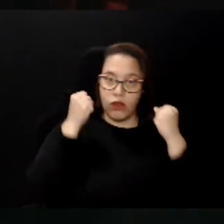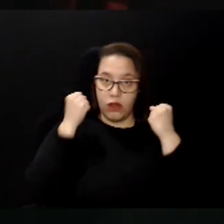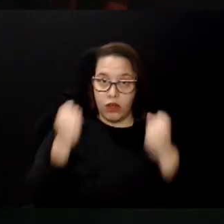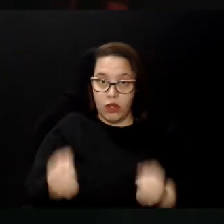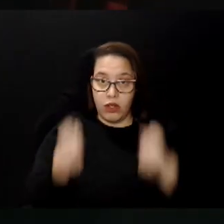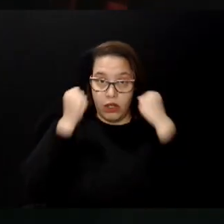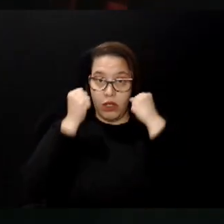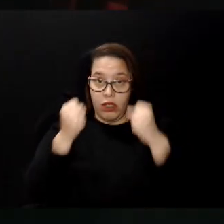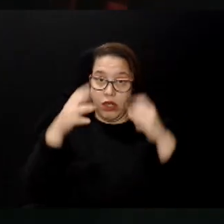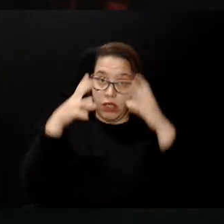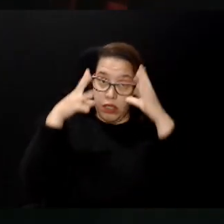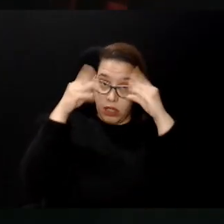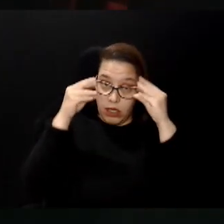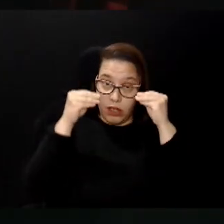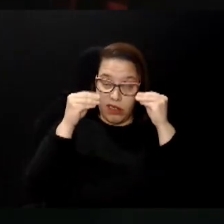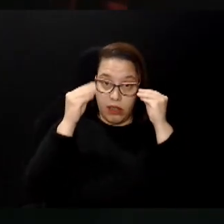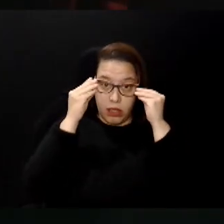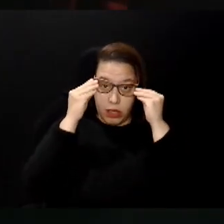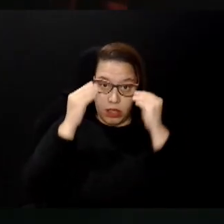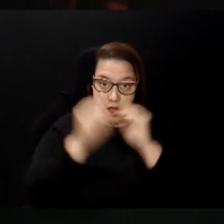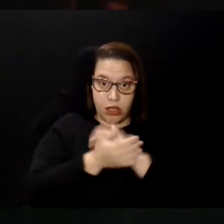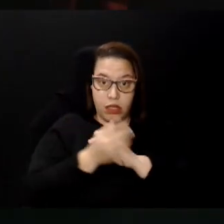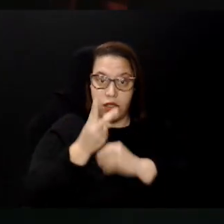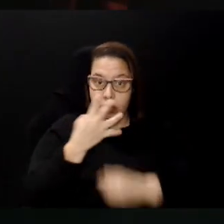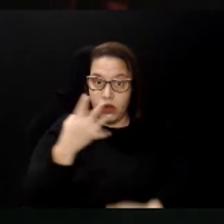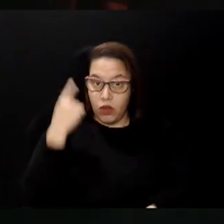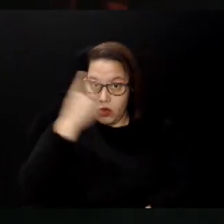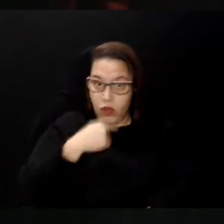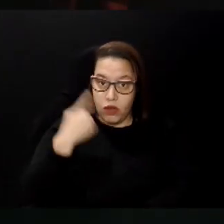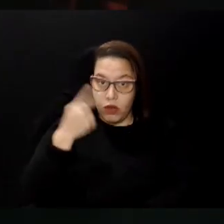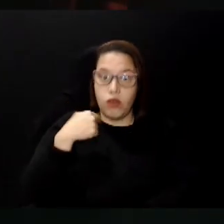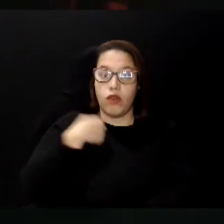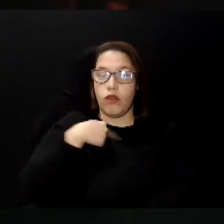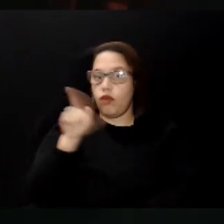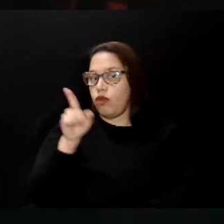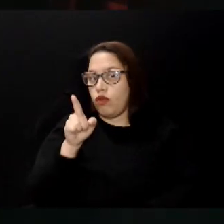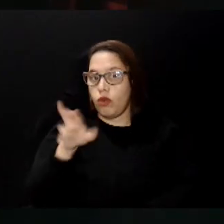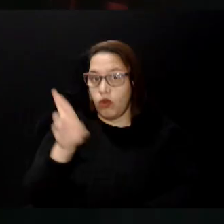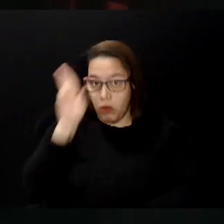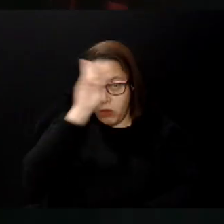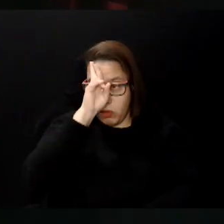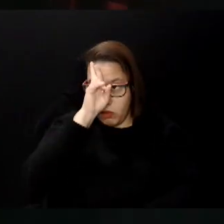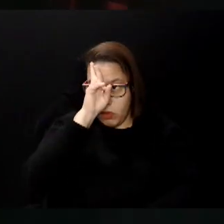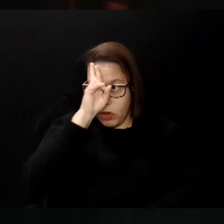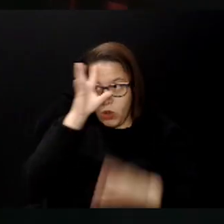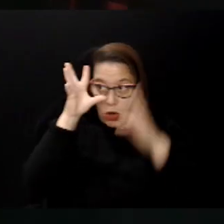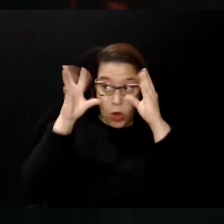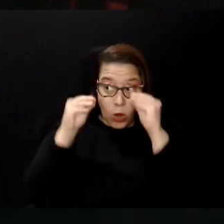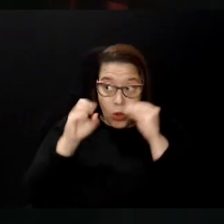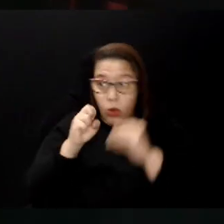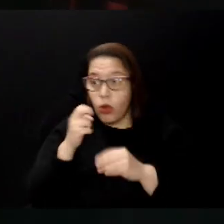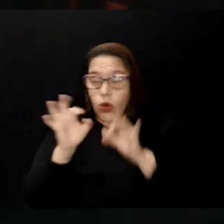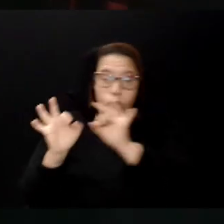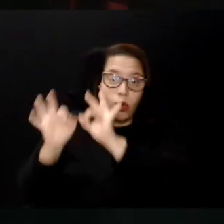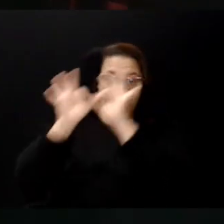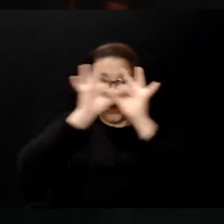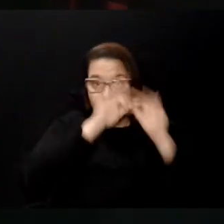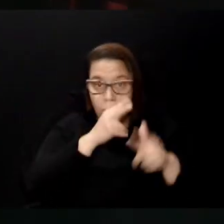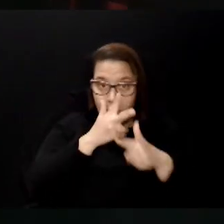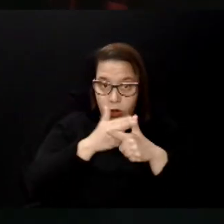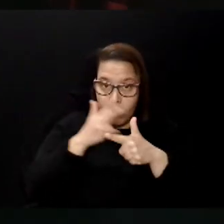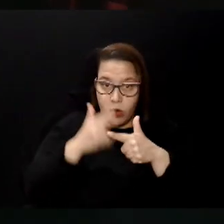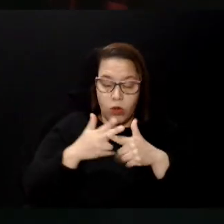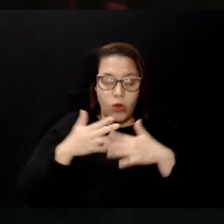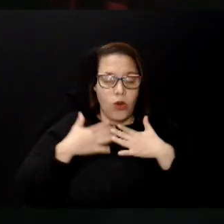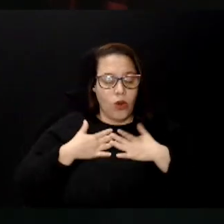Tem academia 24 horas, tem gente que vai pra academia meia-noite. Ou então você quer assistir uma série, né, pra te dar aquele conforto,